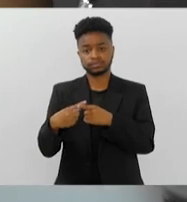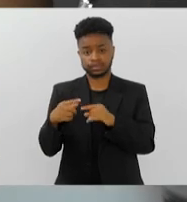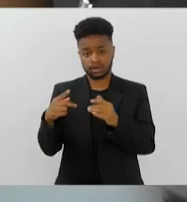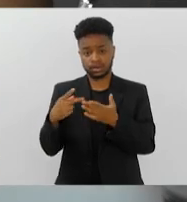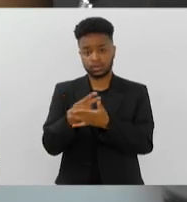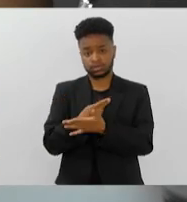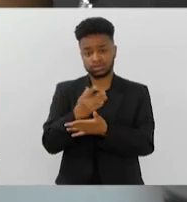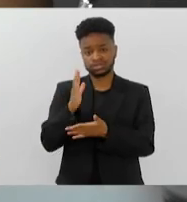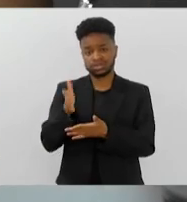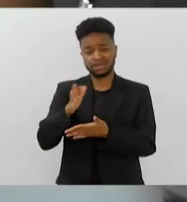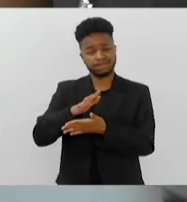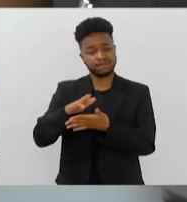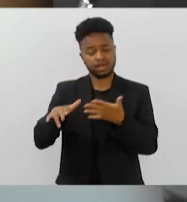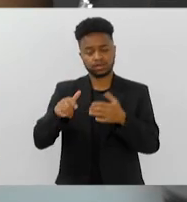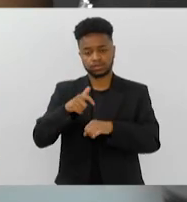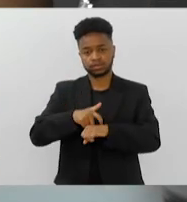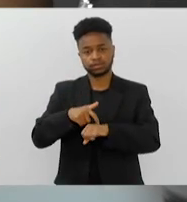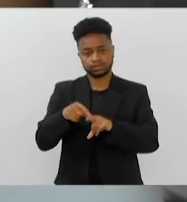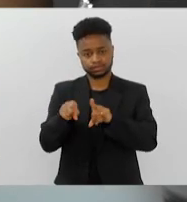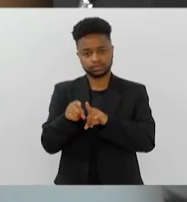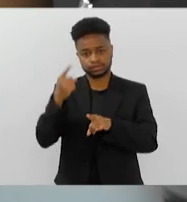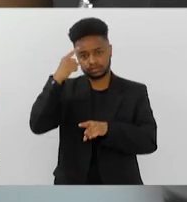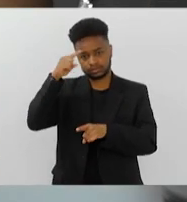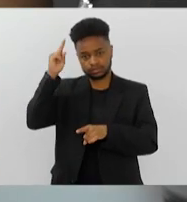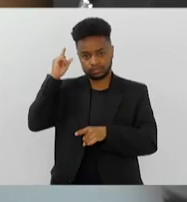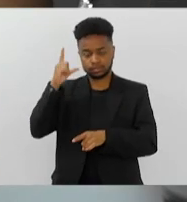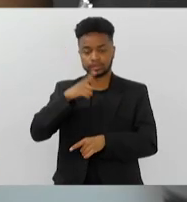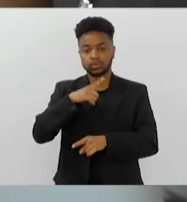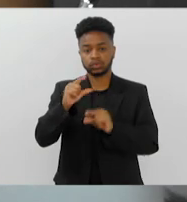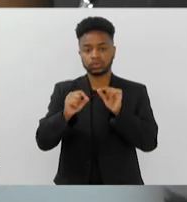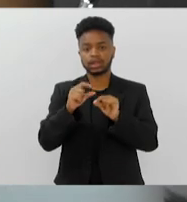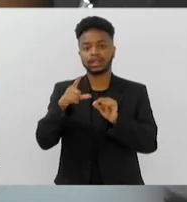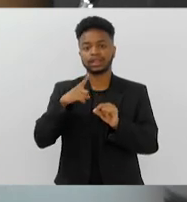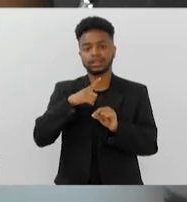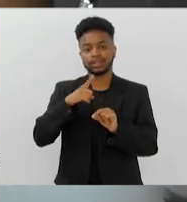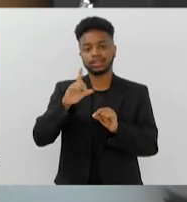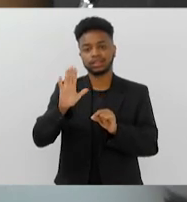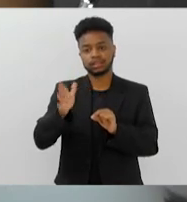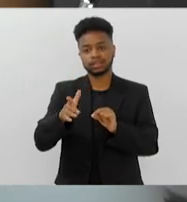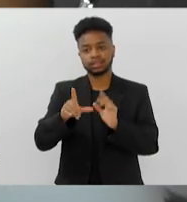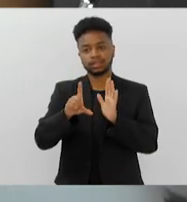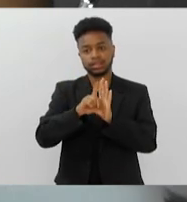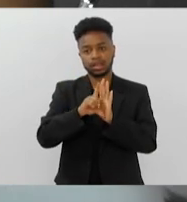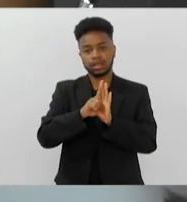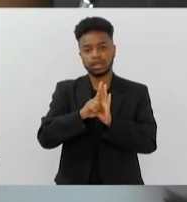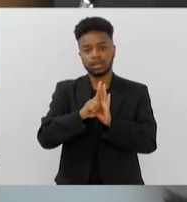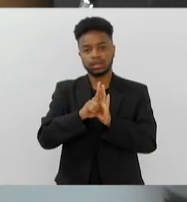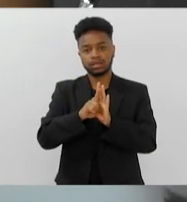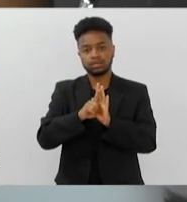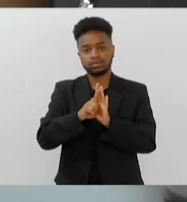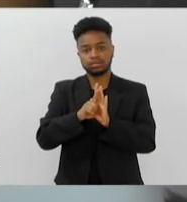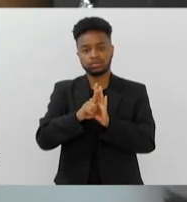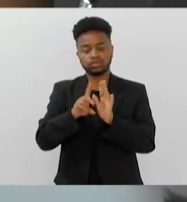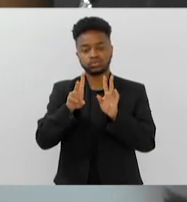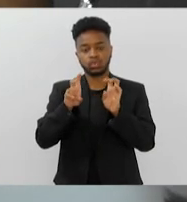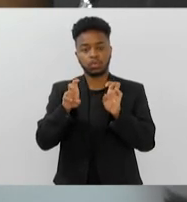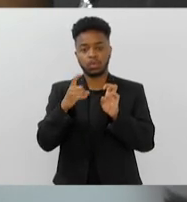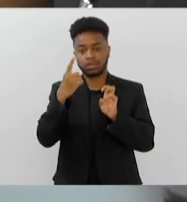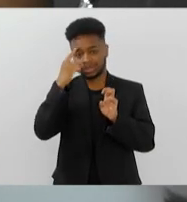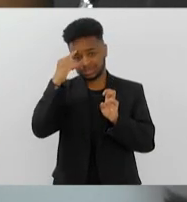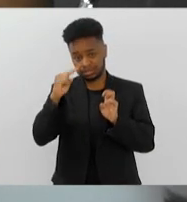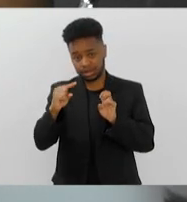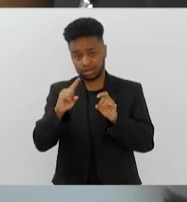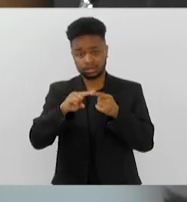aconteceu isso aqui a semana passada, tinha uma lei... de semana, e alguém propôs criar o